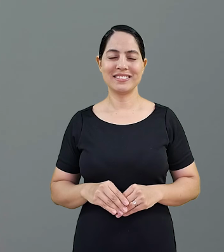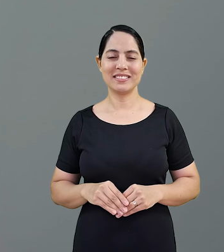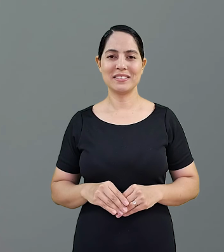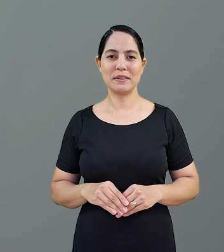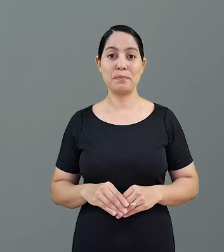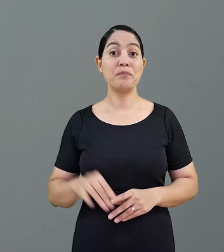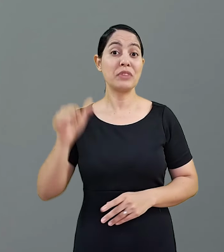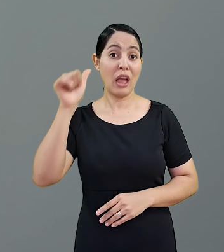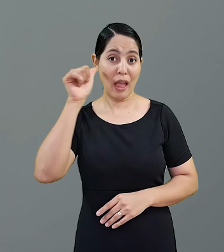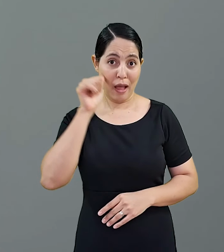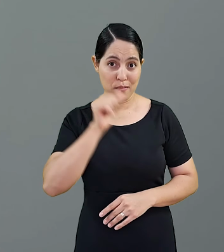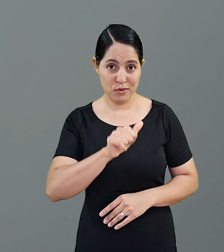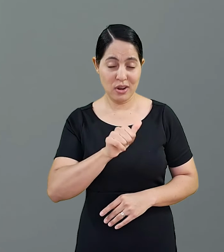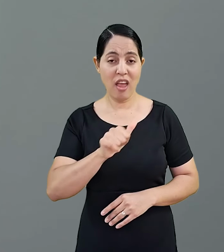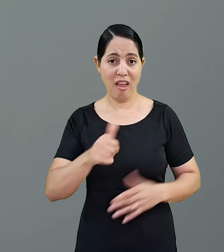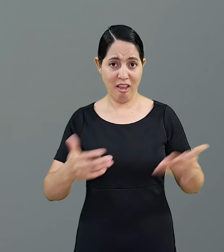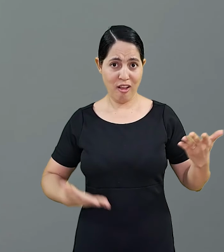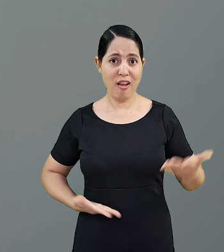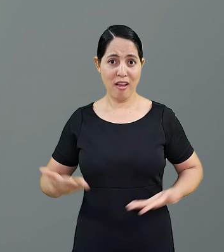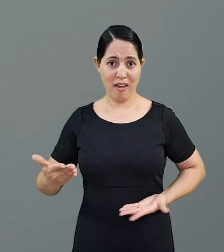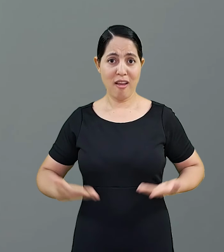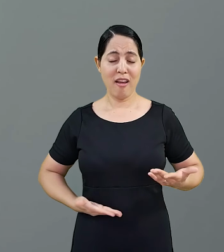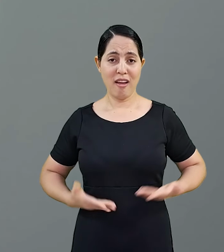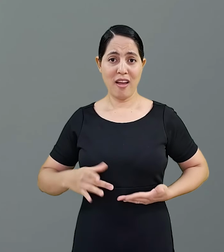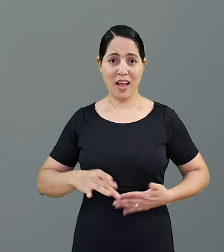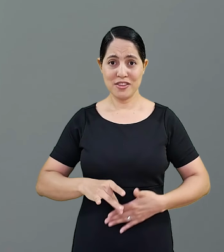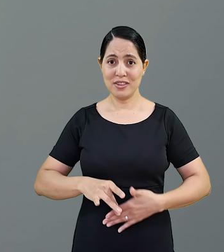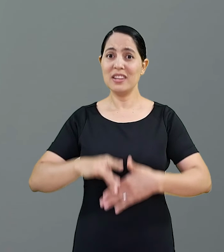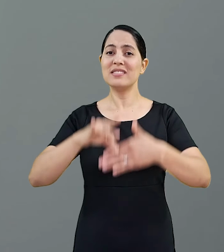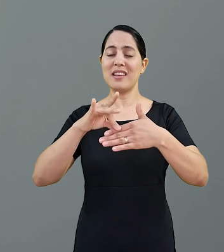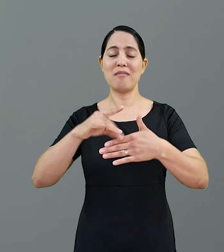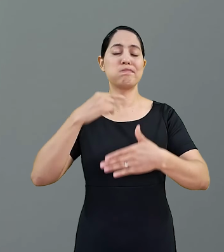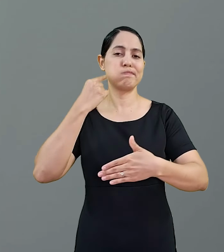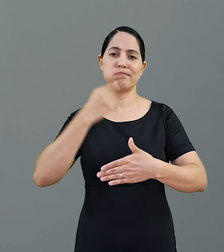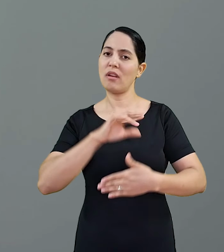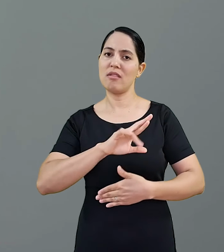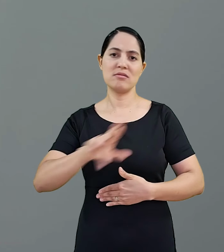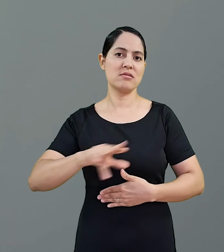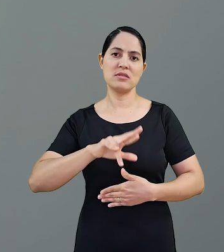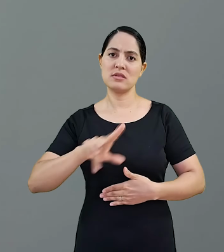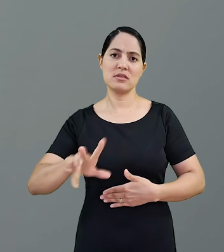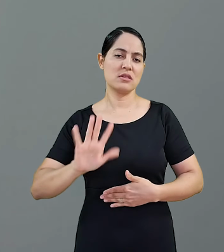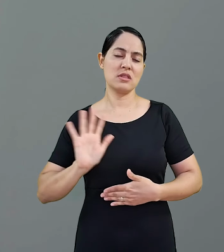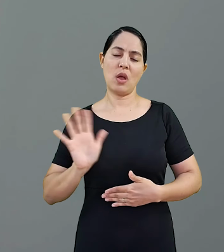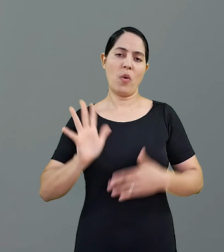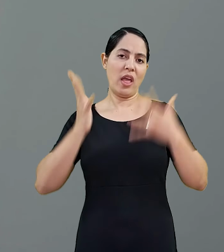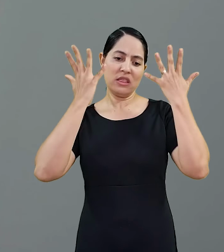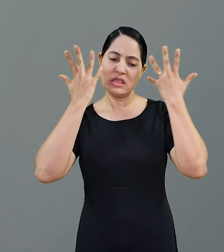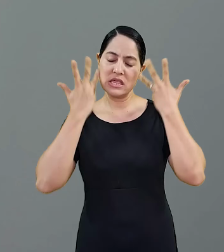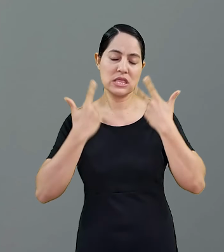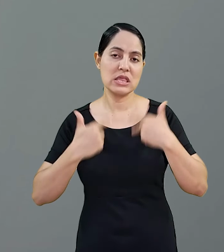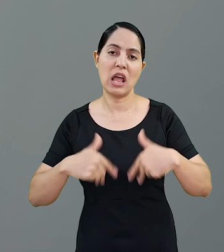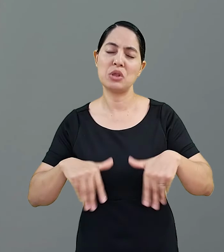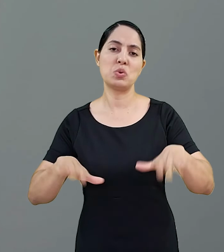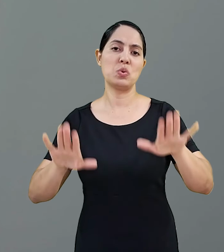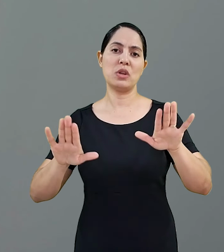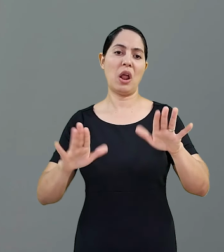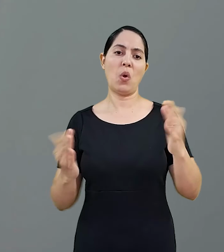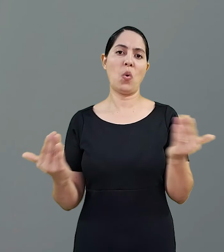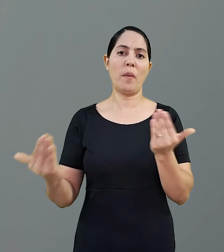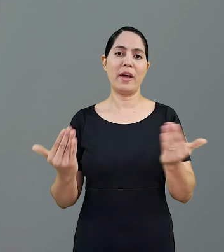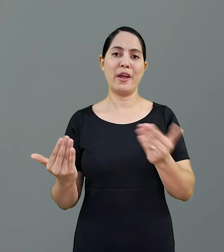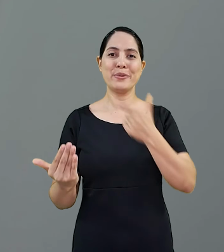A mulher assumir um cargo de liderança na advocacia não é uma tarefa tão natural quanto é para o